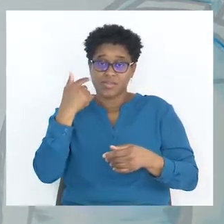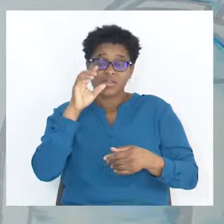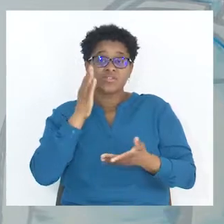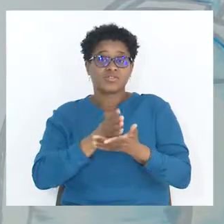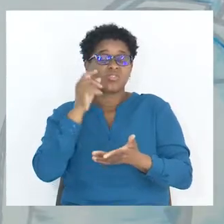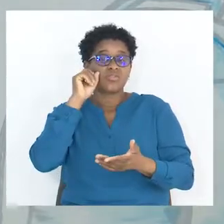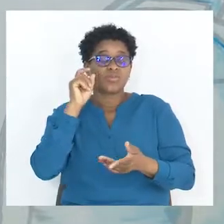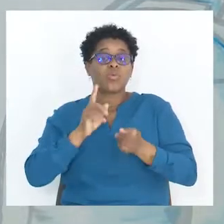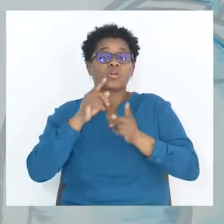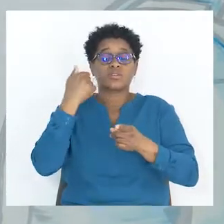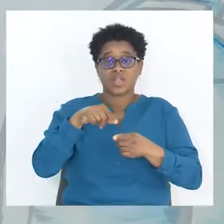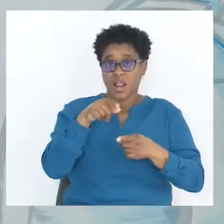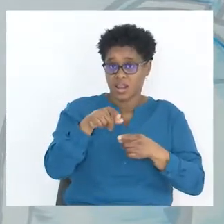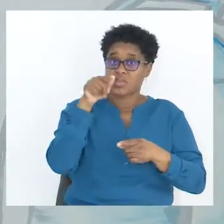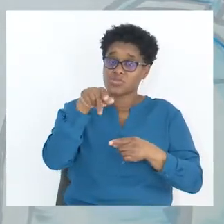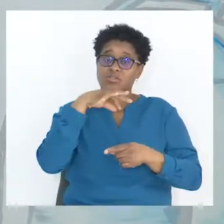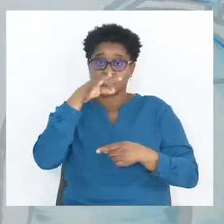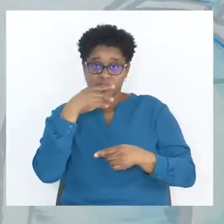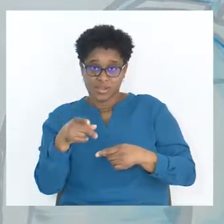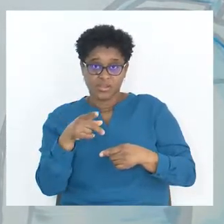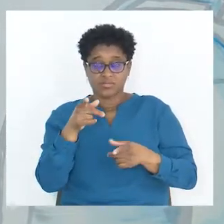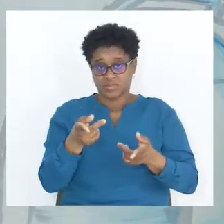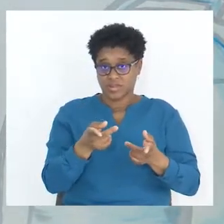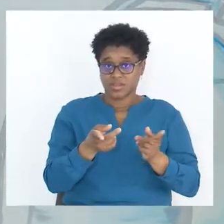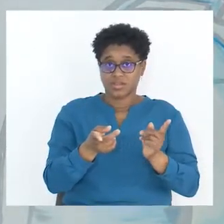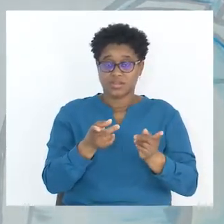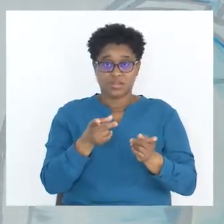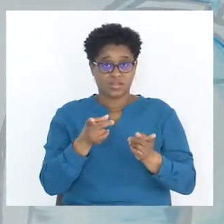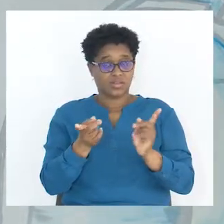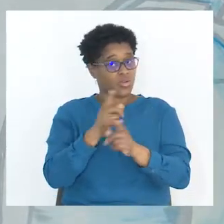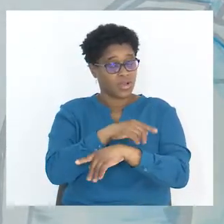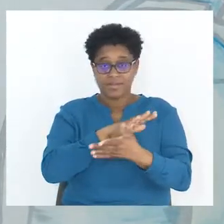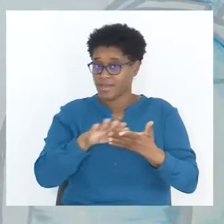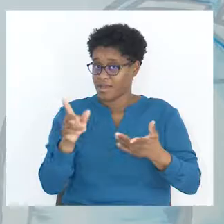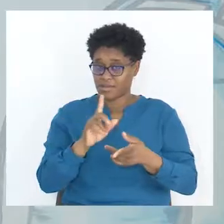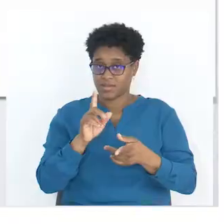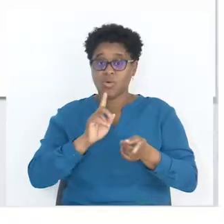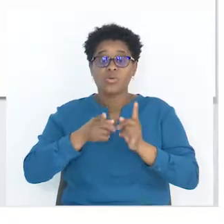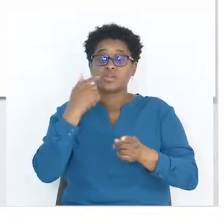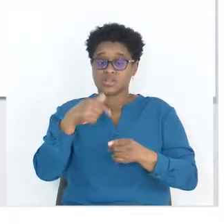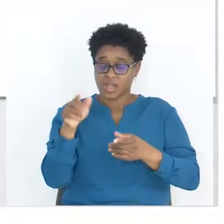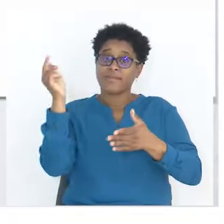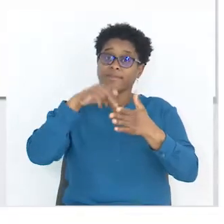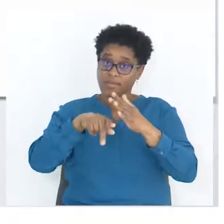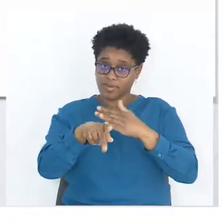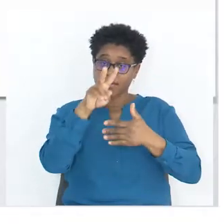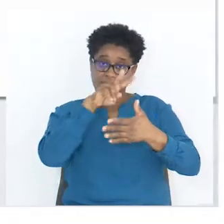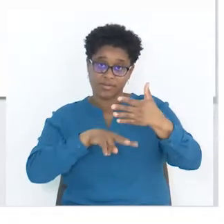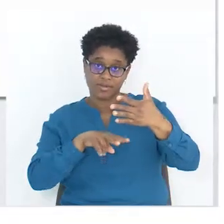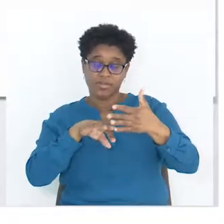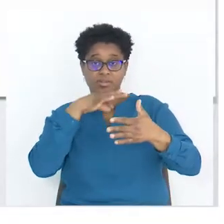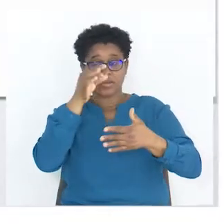lá, é o que tu segues. Não tens que mexer lá, não tens que tomar posição de nada. É o que está. Não citar